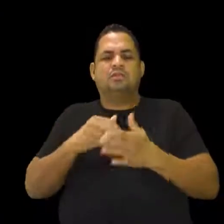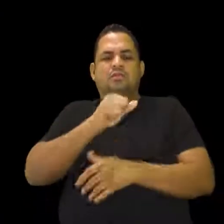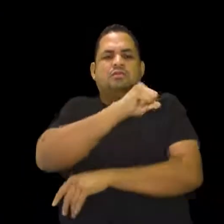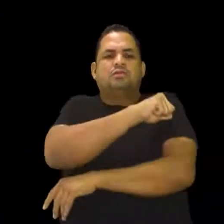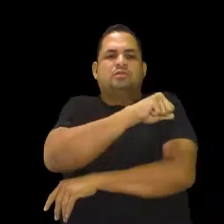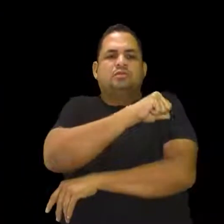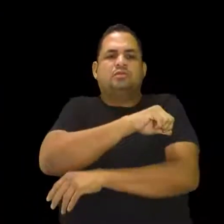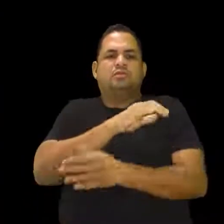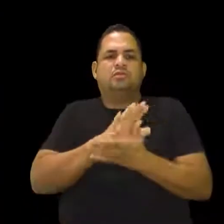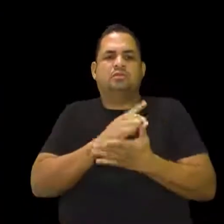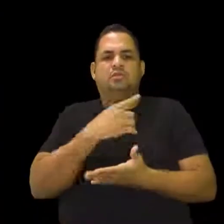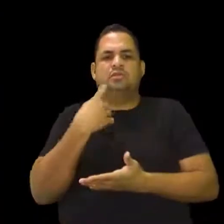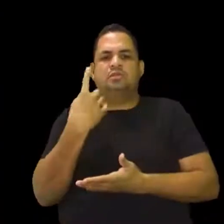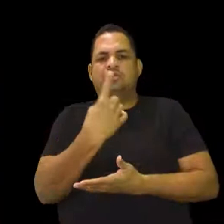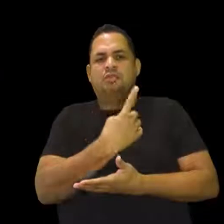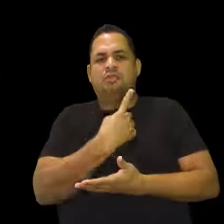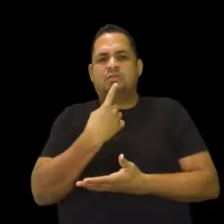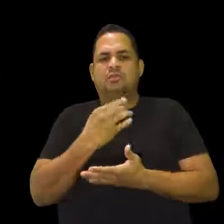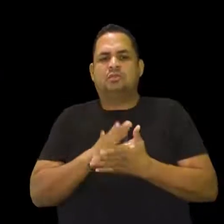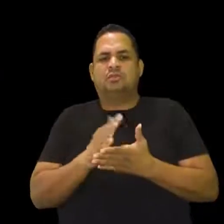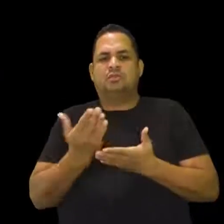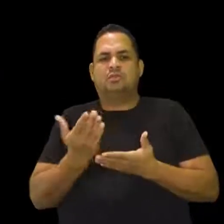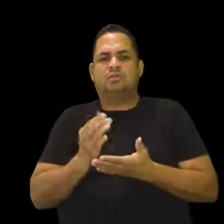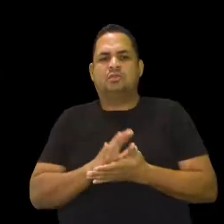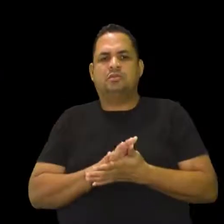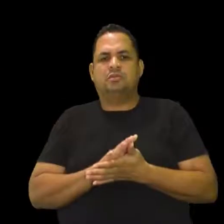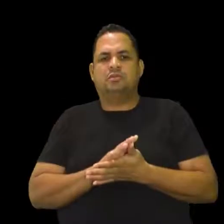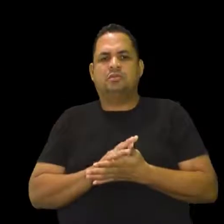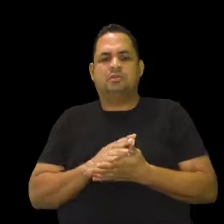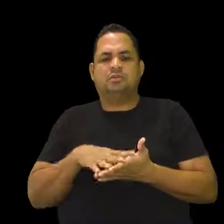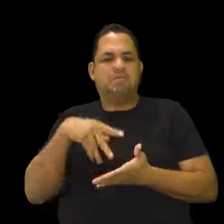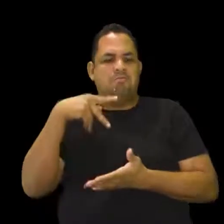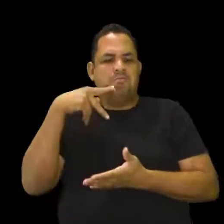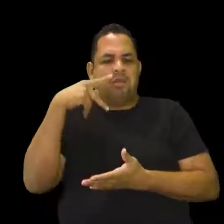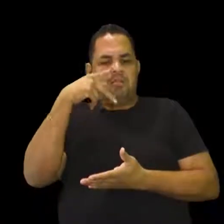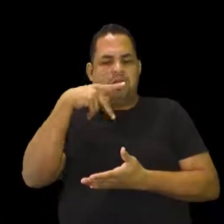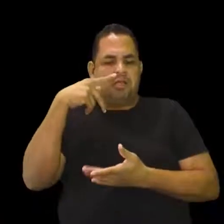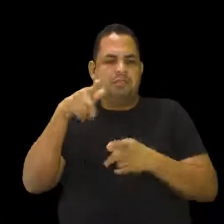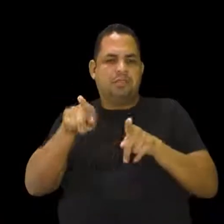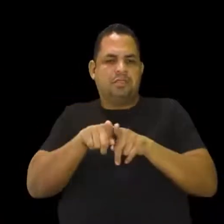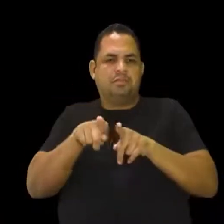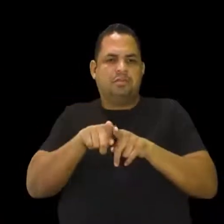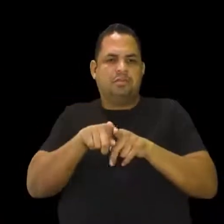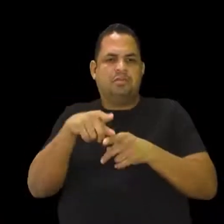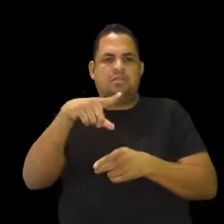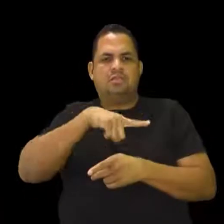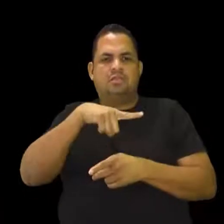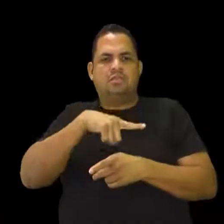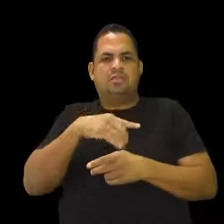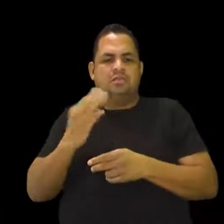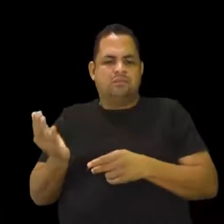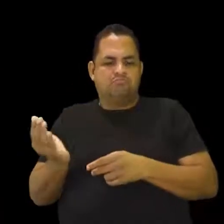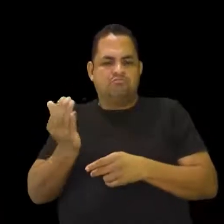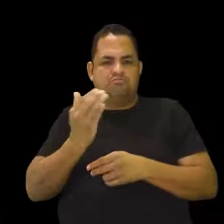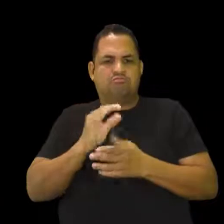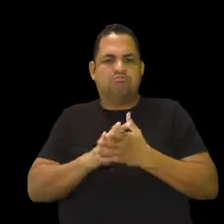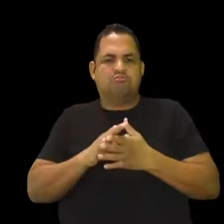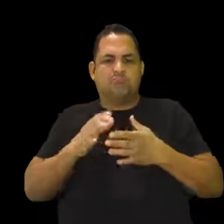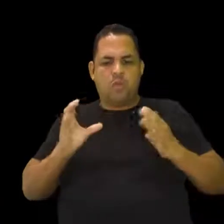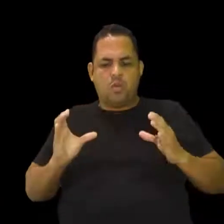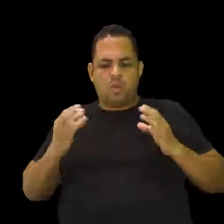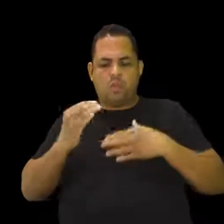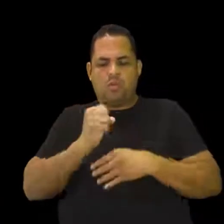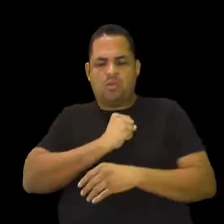Janeiro. Nós temos a vinda da Paraíba. Nós temos a vinda de tropas de